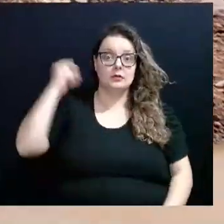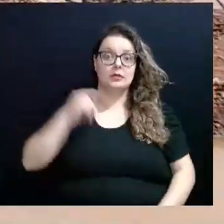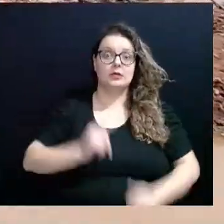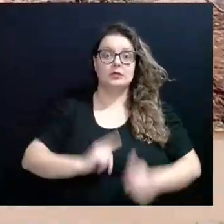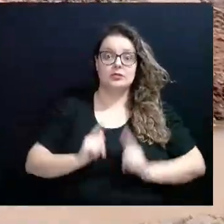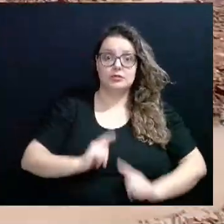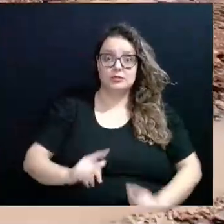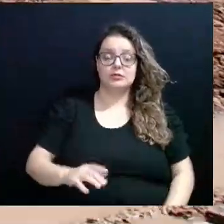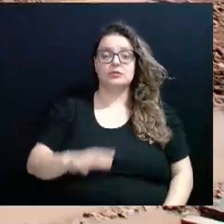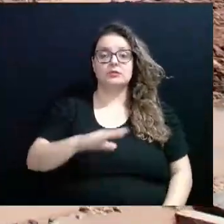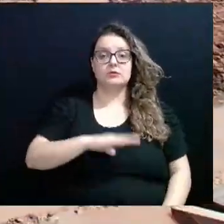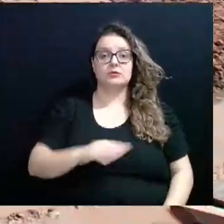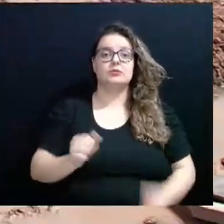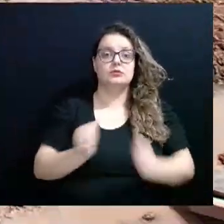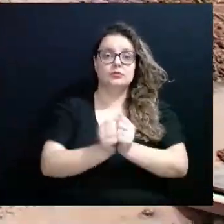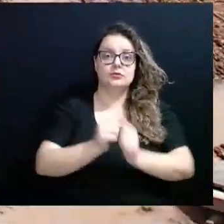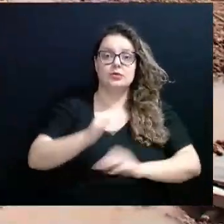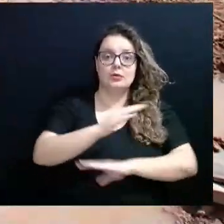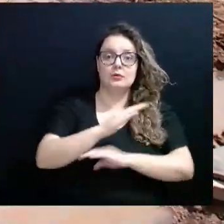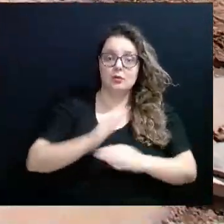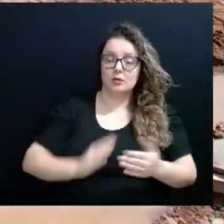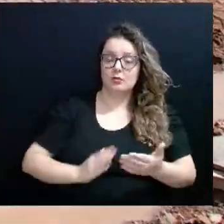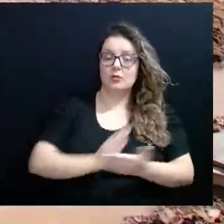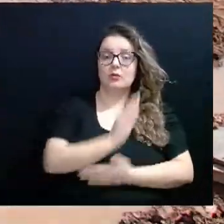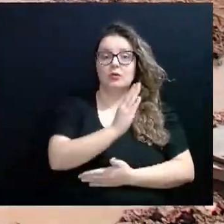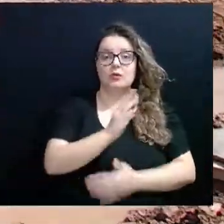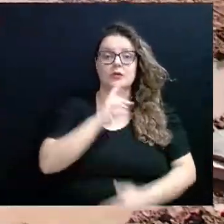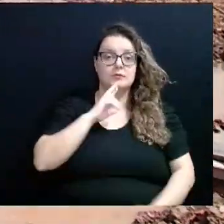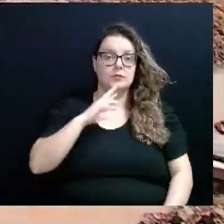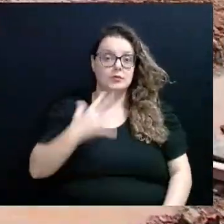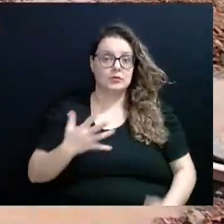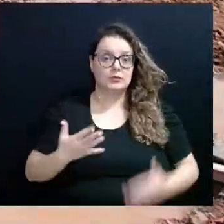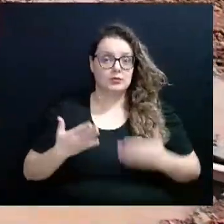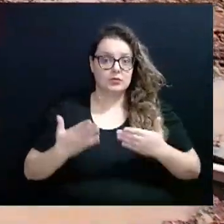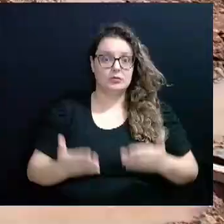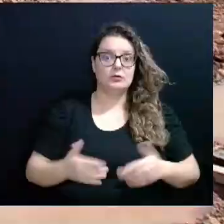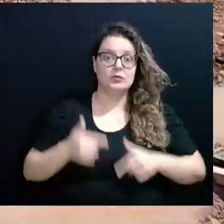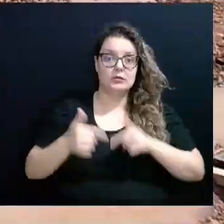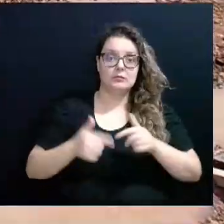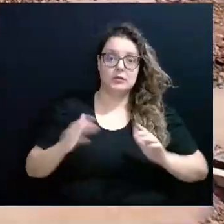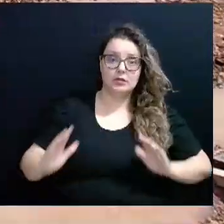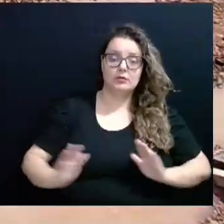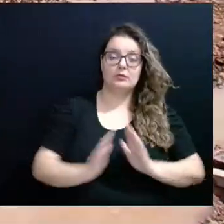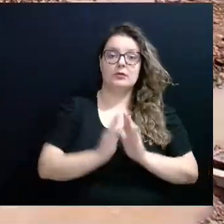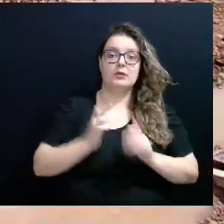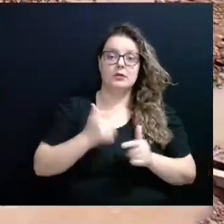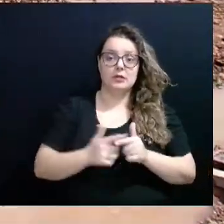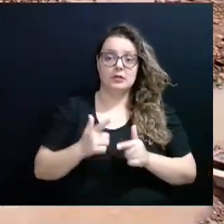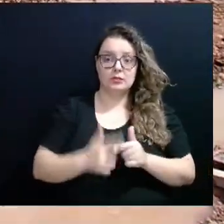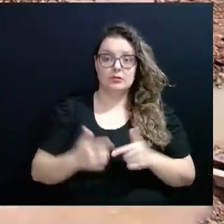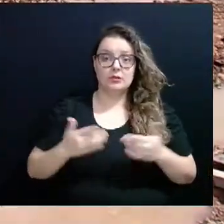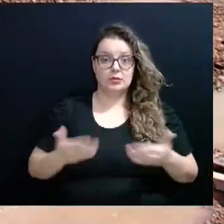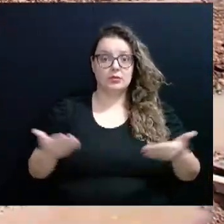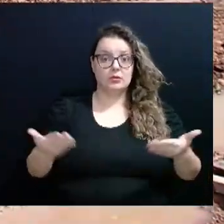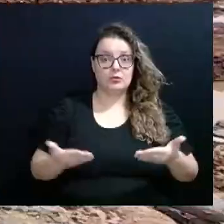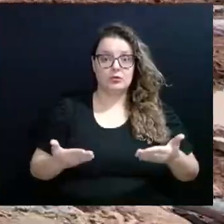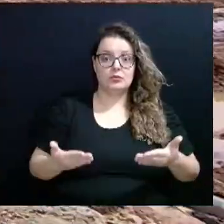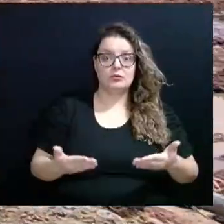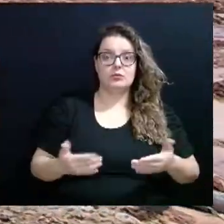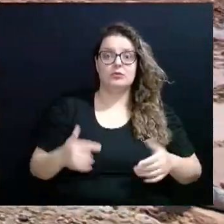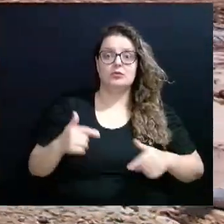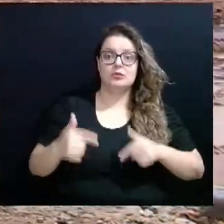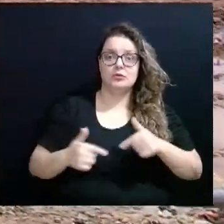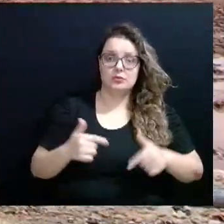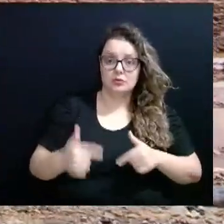Municipal, aprovou, resolveu colocar a mão na massa e enfrentar esses problemas, e está aqui hoje a obra sendo